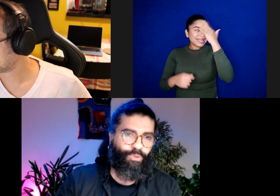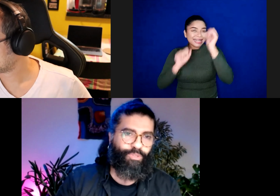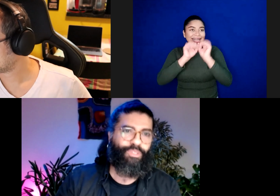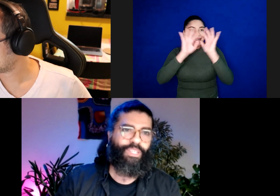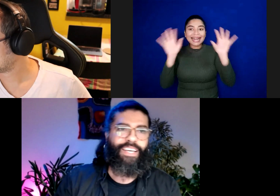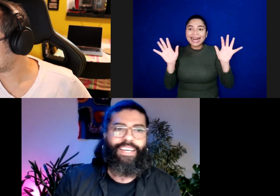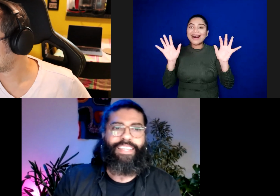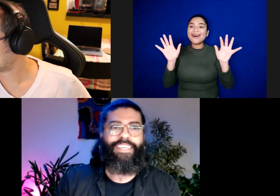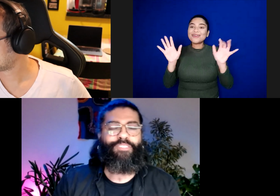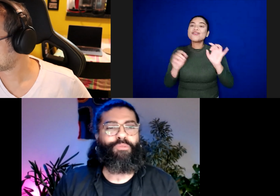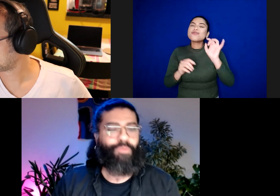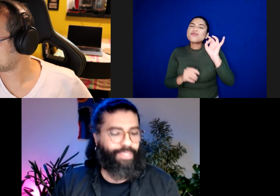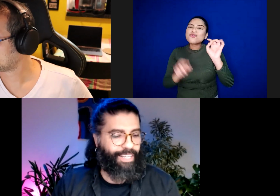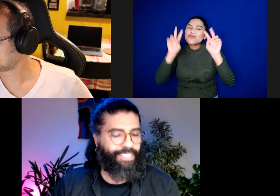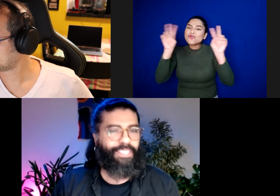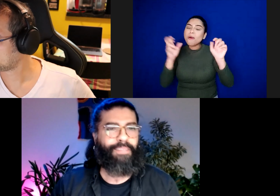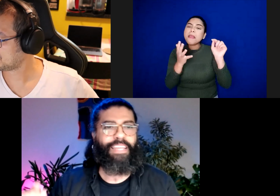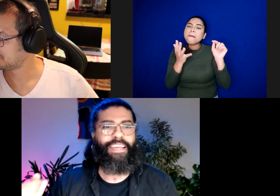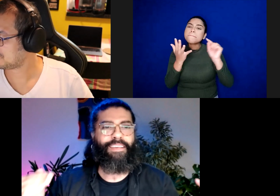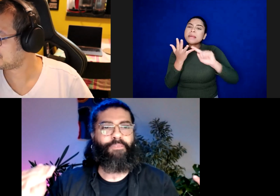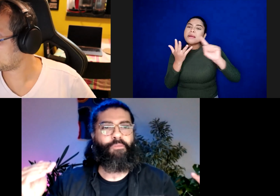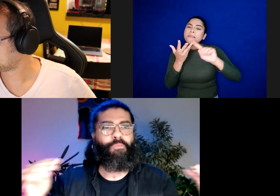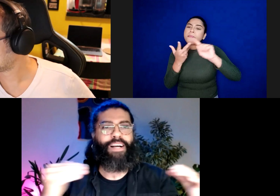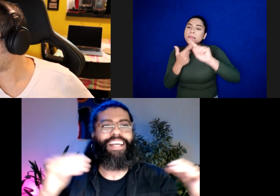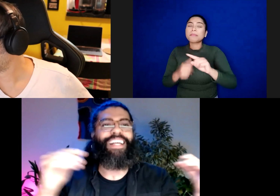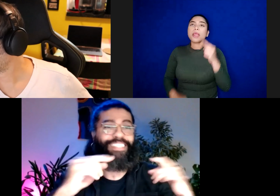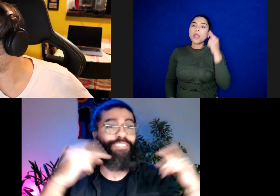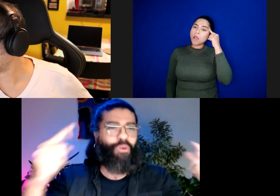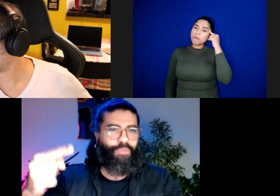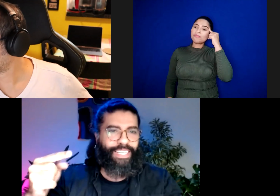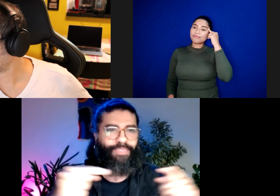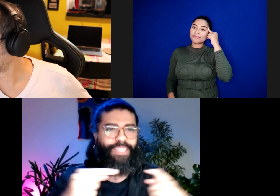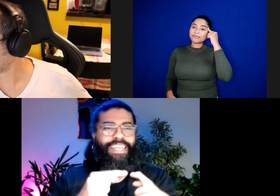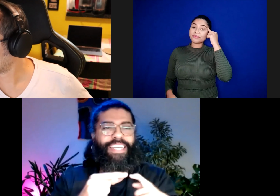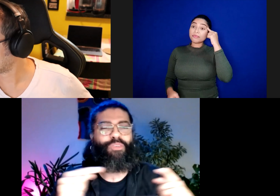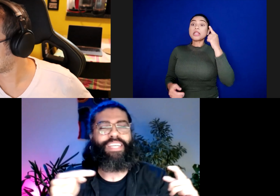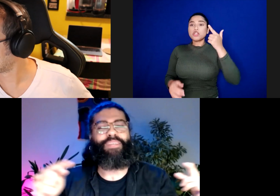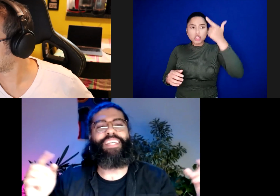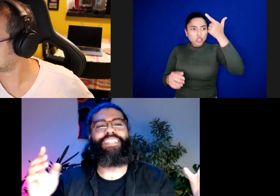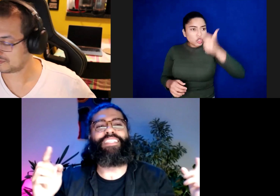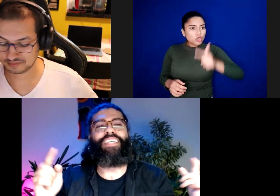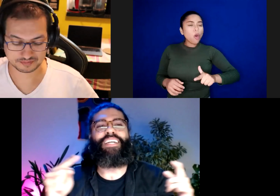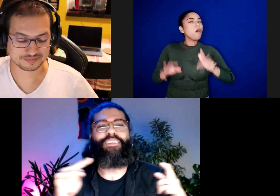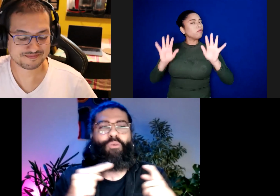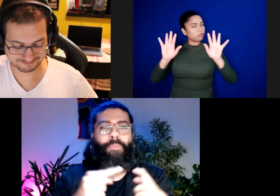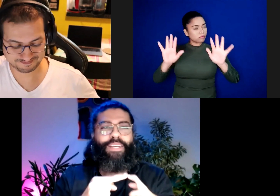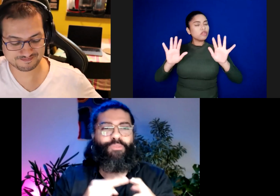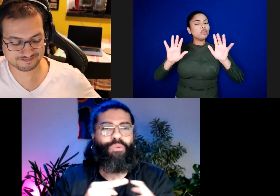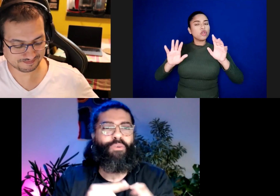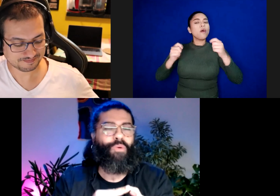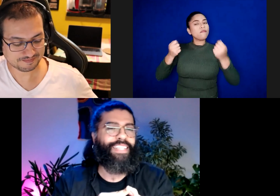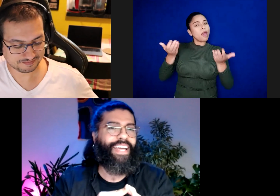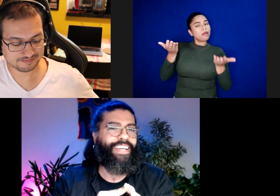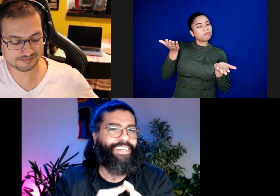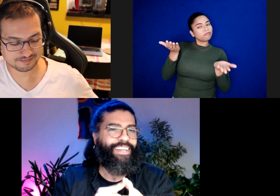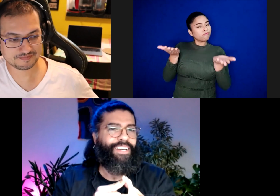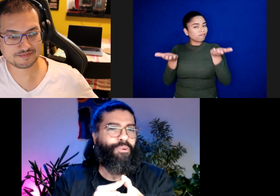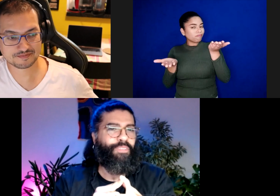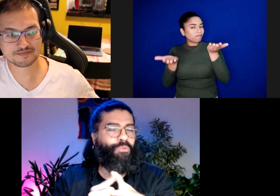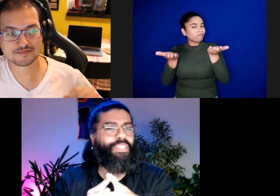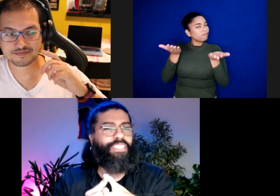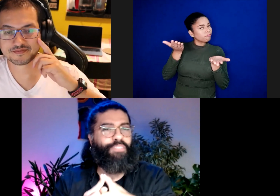entender esses fluxos isso acho que tem uma de novo a questão da linha perder né se ralar compactua com